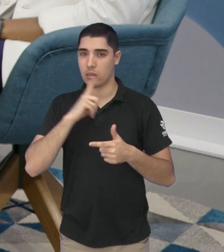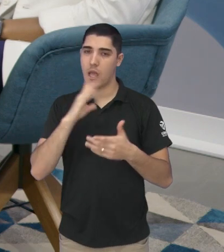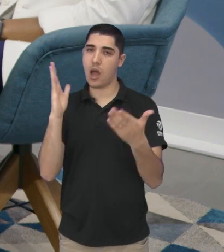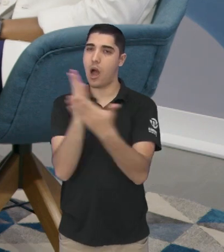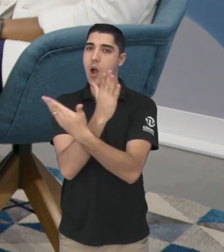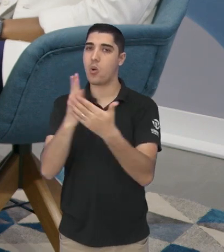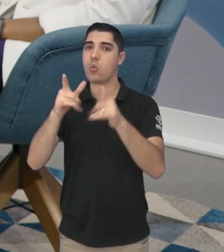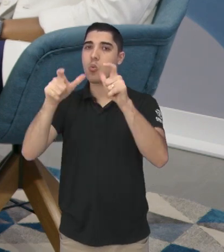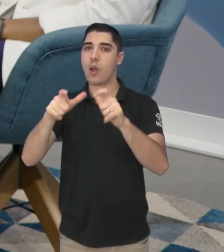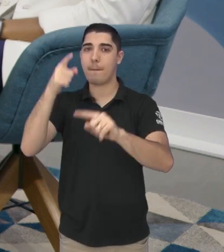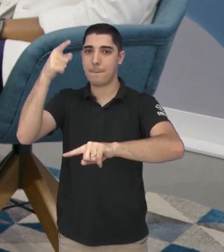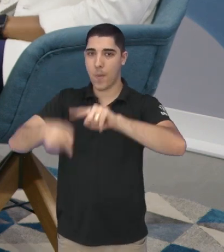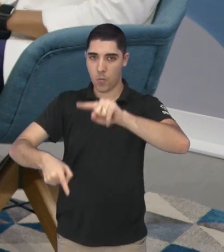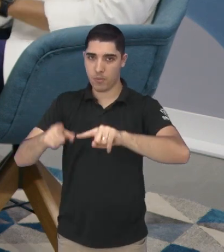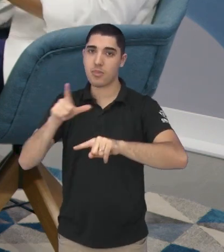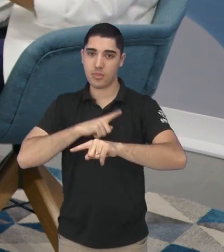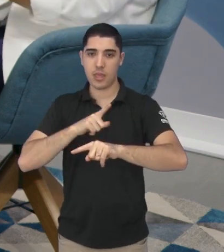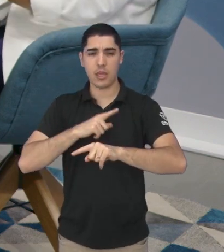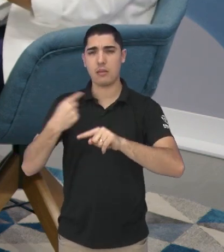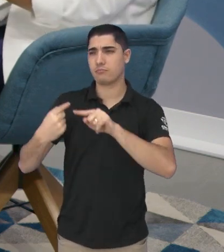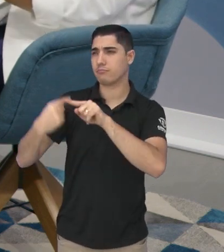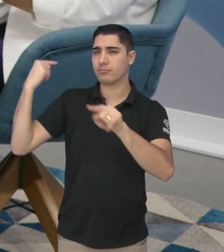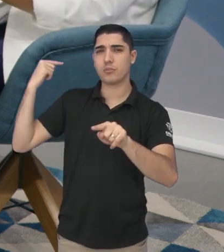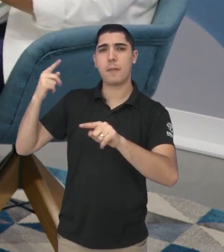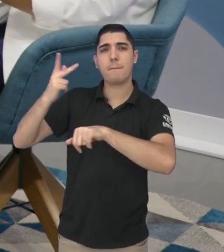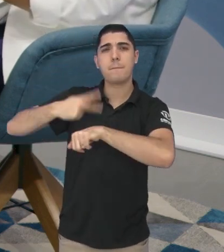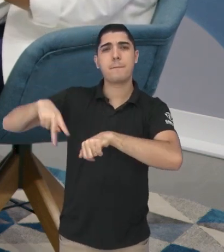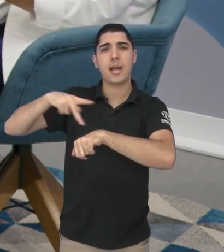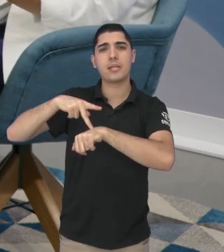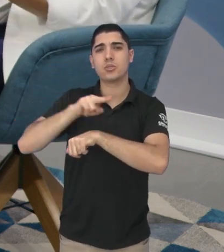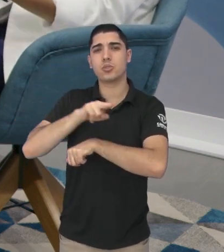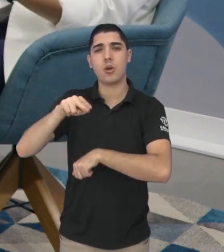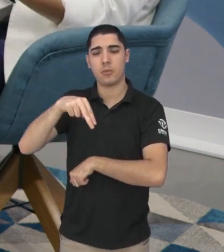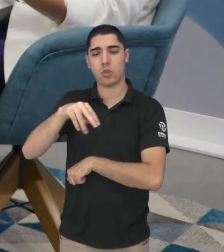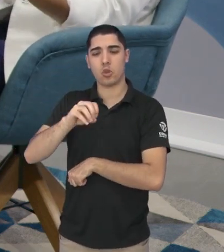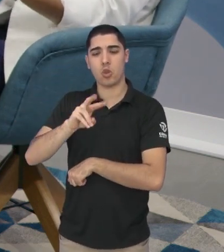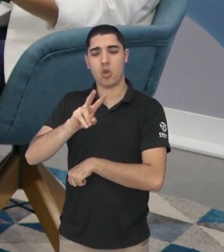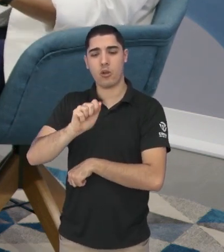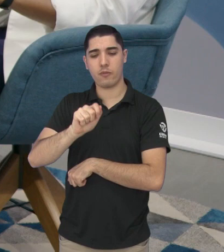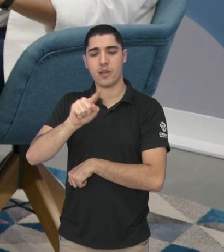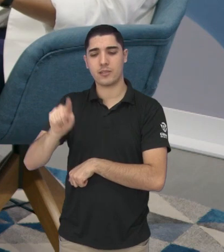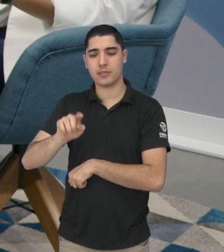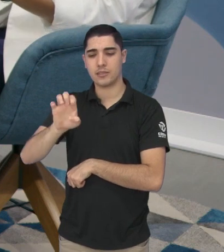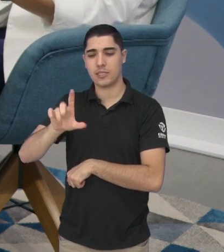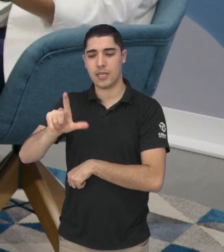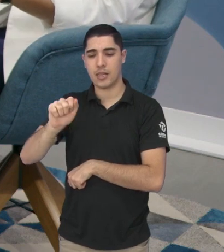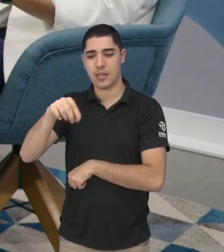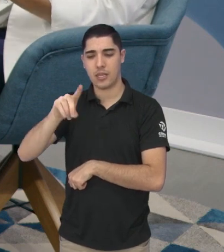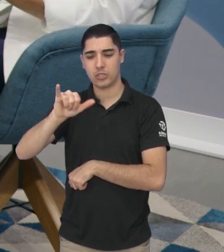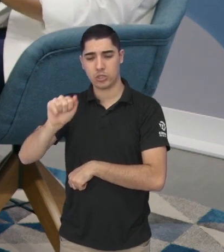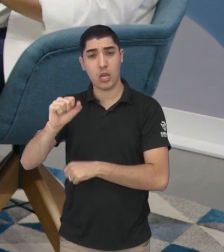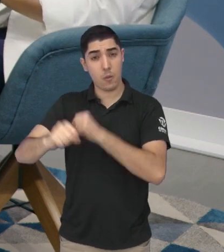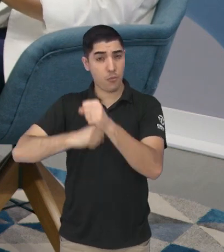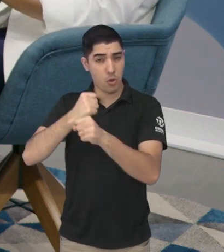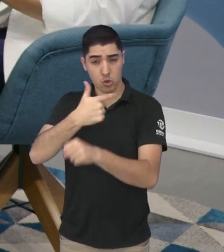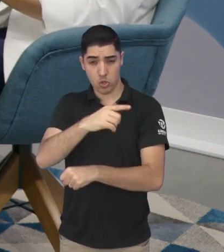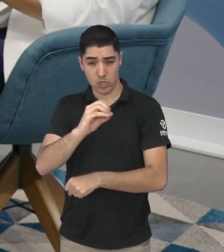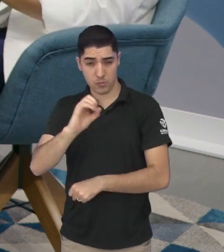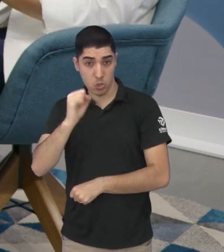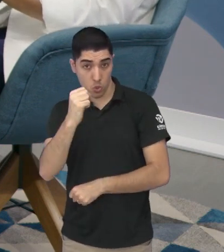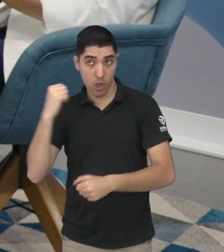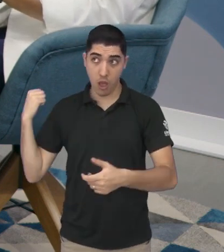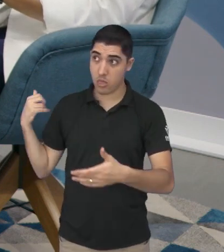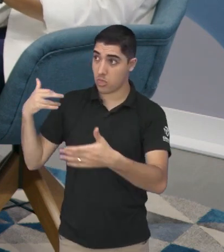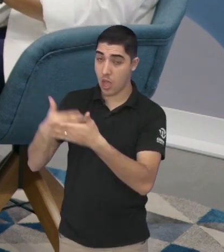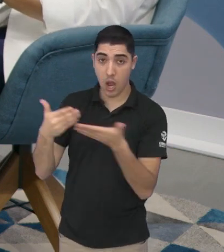proibições, né? A ideia, eu até cito recentemente a Nova Zelândia, né, que está com uma política de nascidos de 2008 para frente, né, não podem